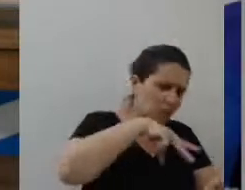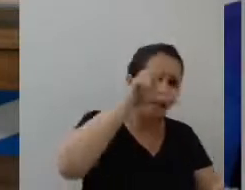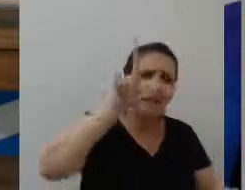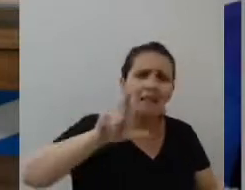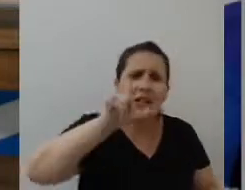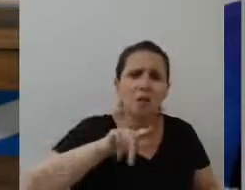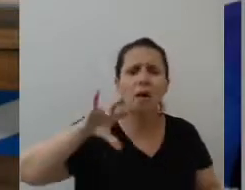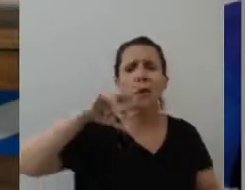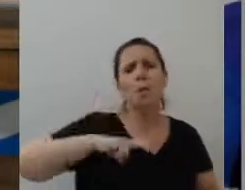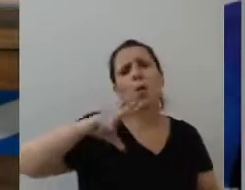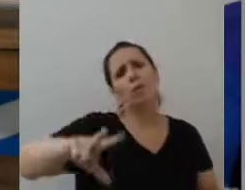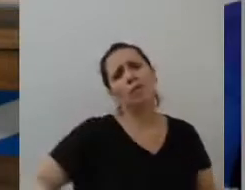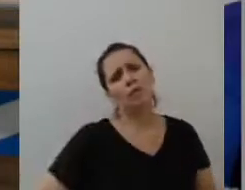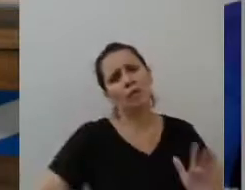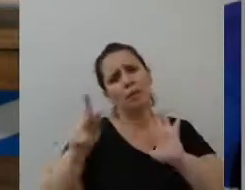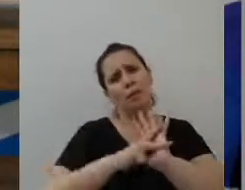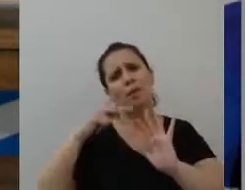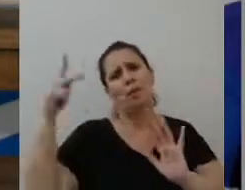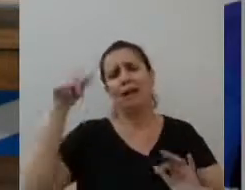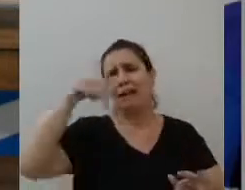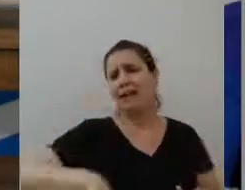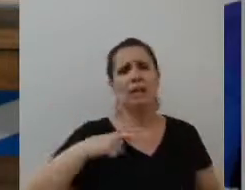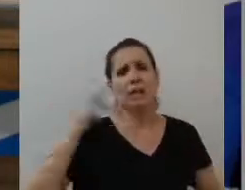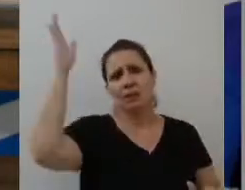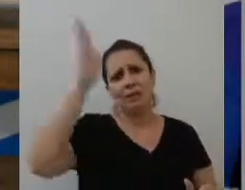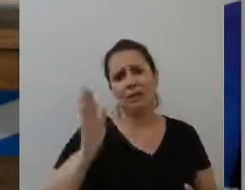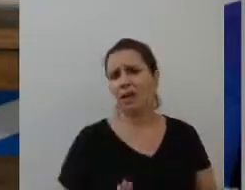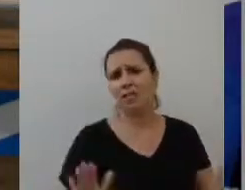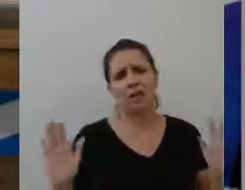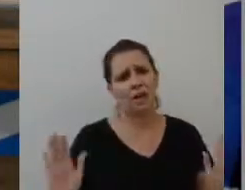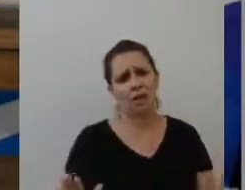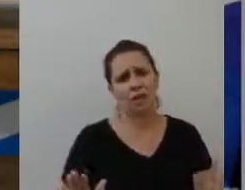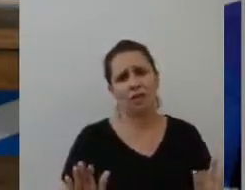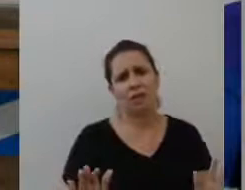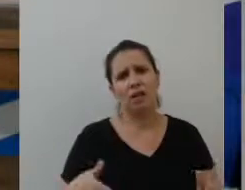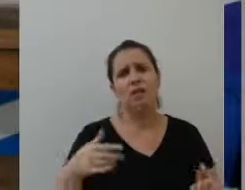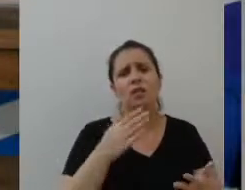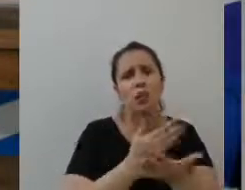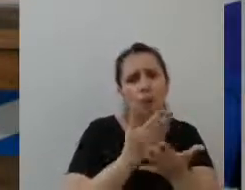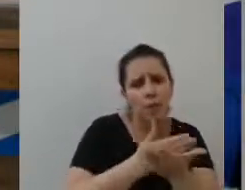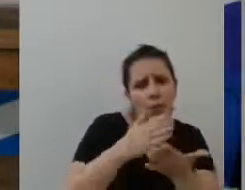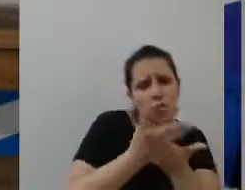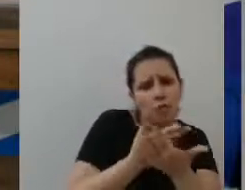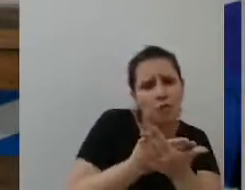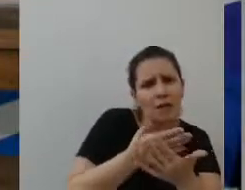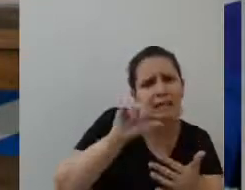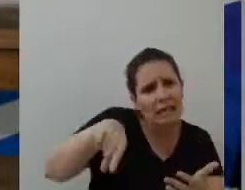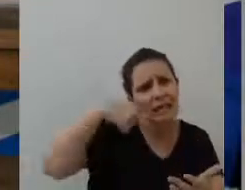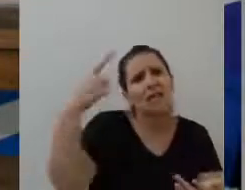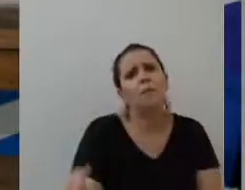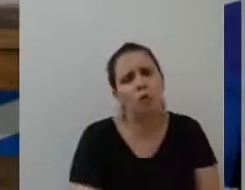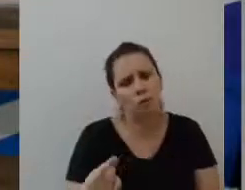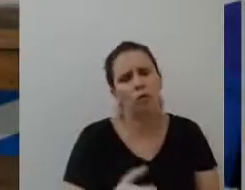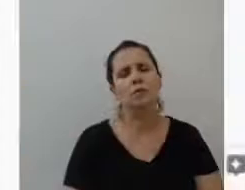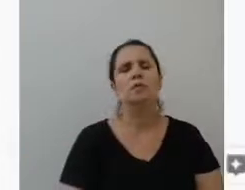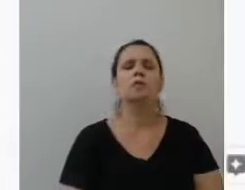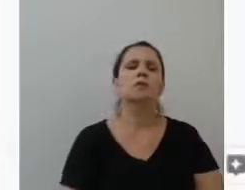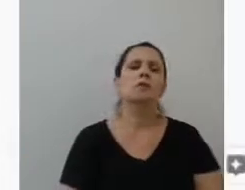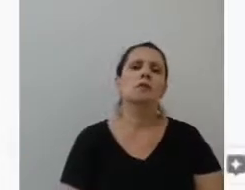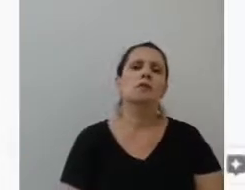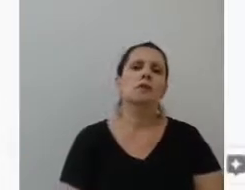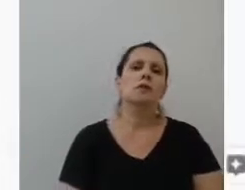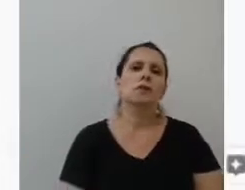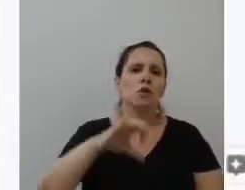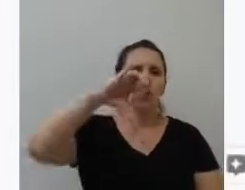Brasil não teve Idade Média, não teve trovadorismo, tá? A gente começa a estudar a partir do quinhentismo, beleza? Pergunta de